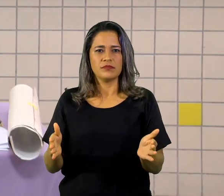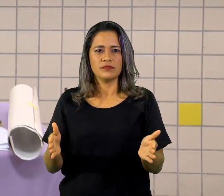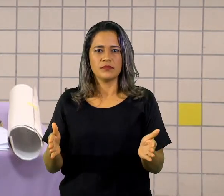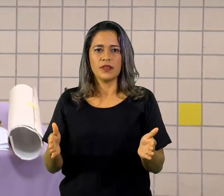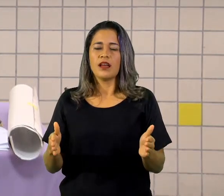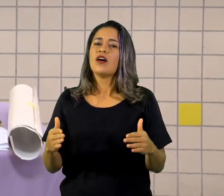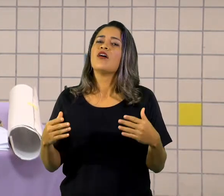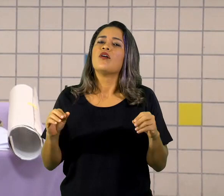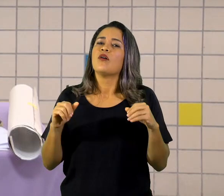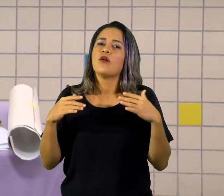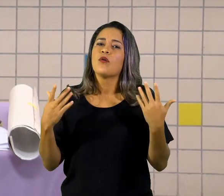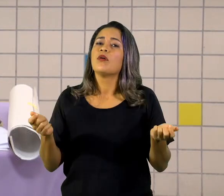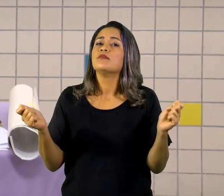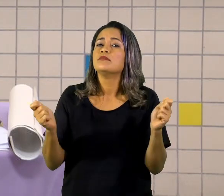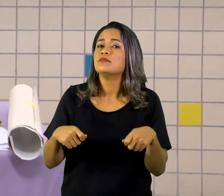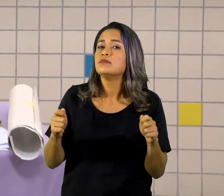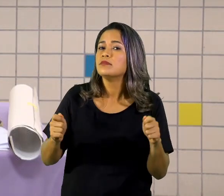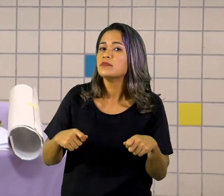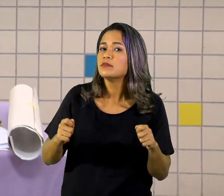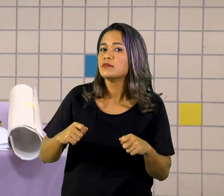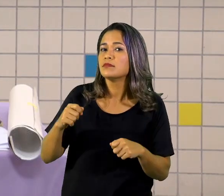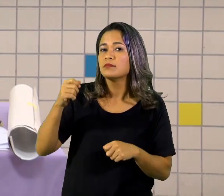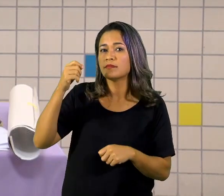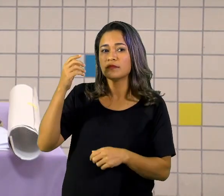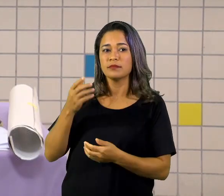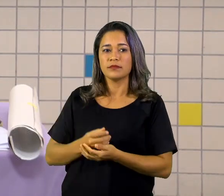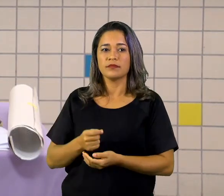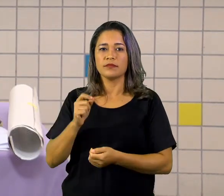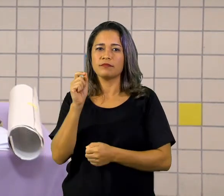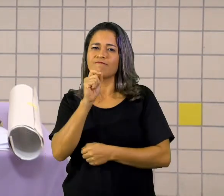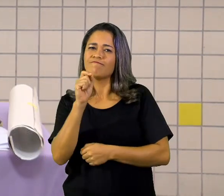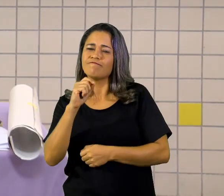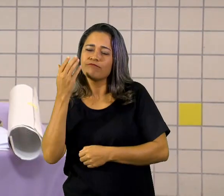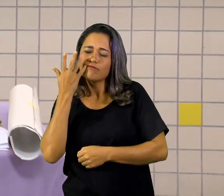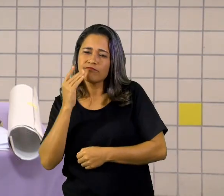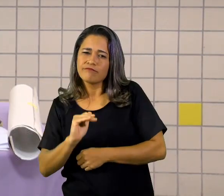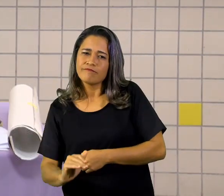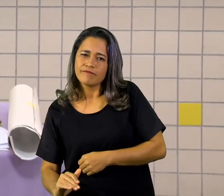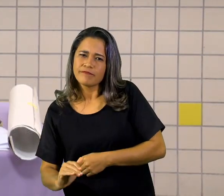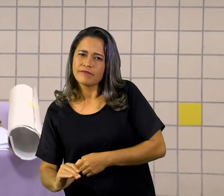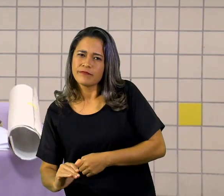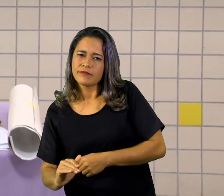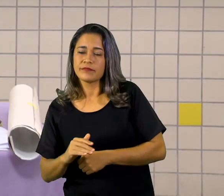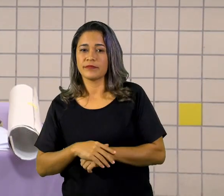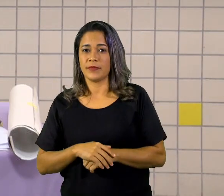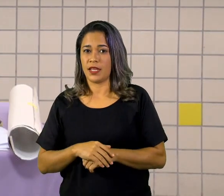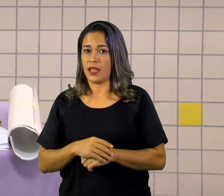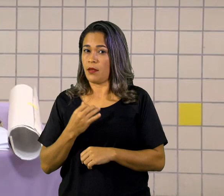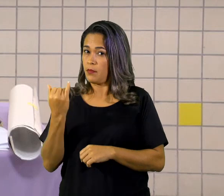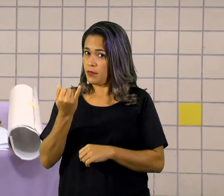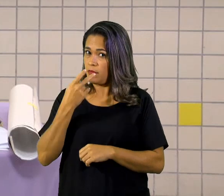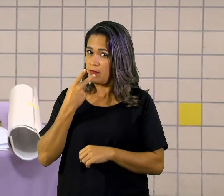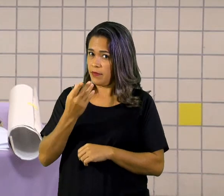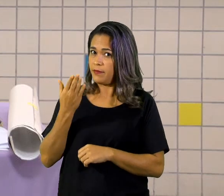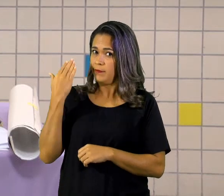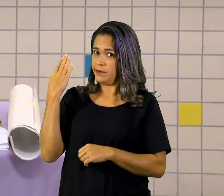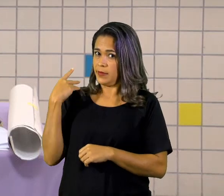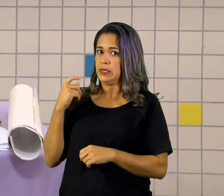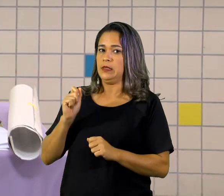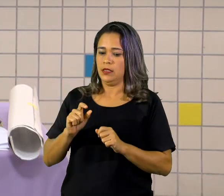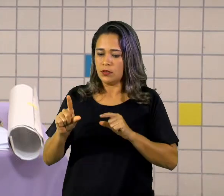pode pensar com as nossas crianças bem pequenas? É importante, como eu falei anteriormente, selecionar bem